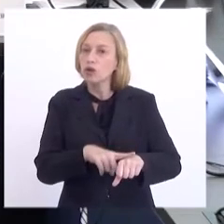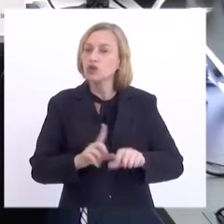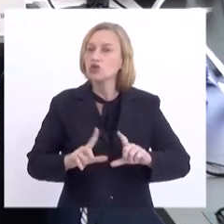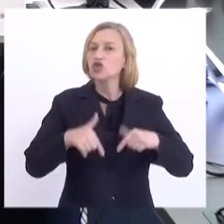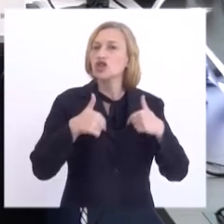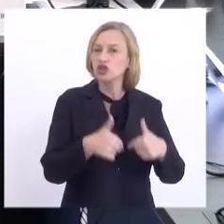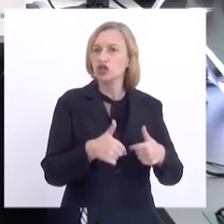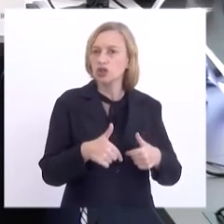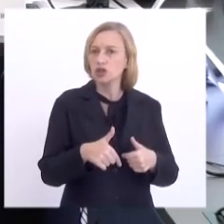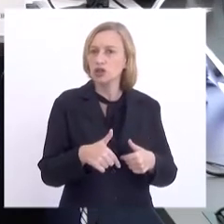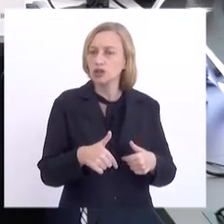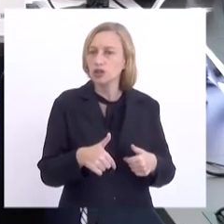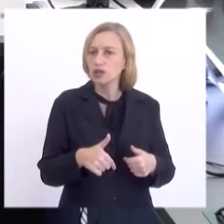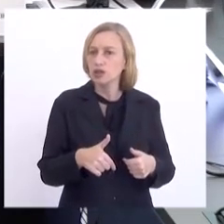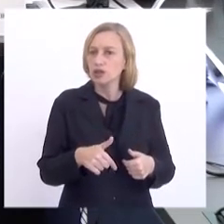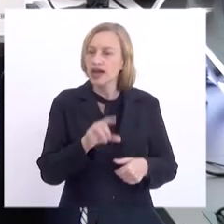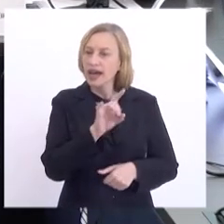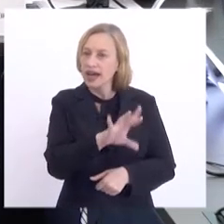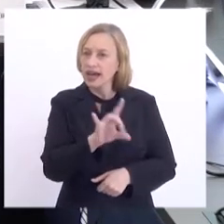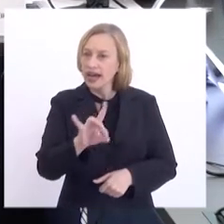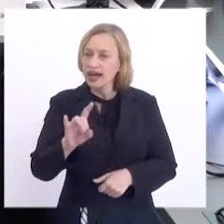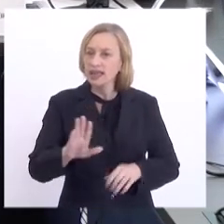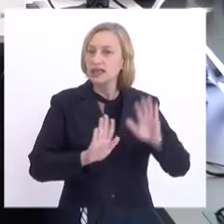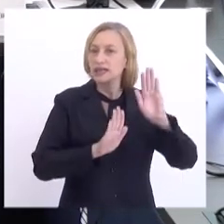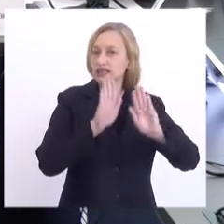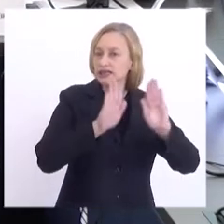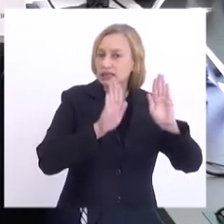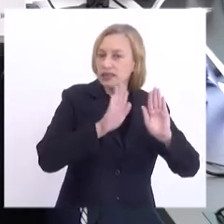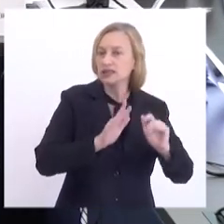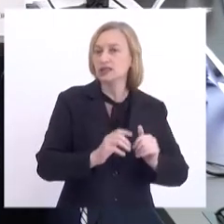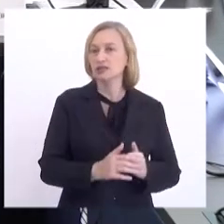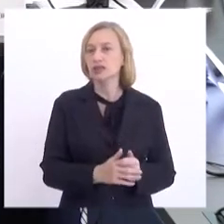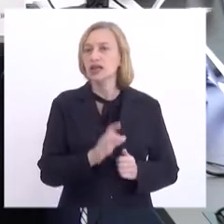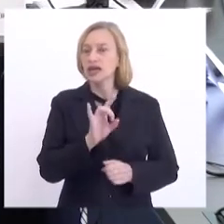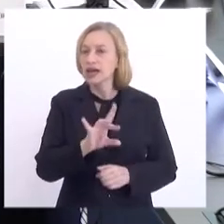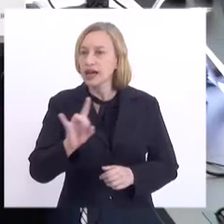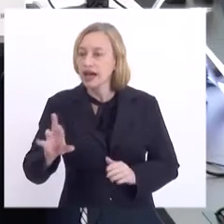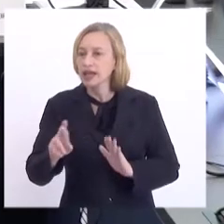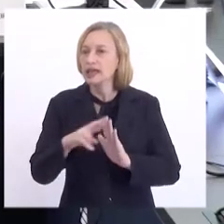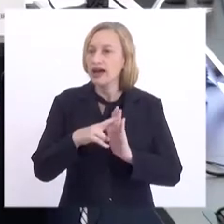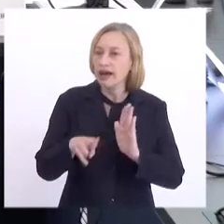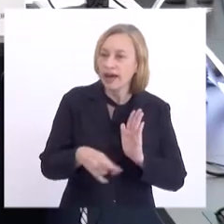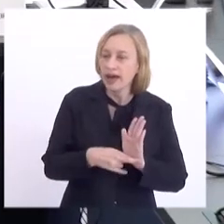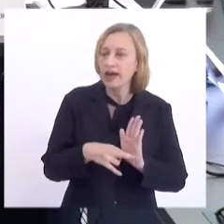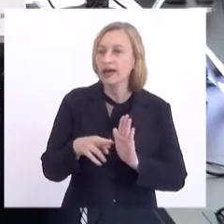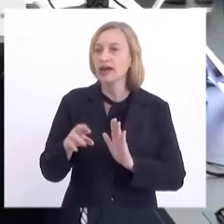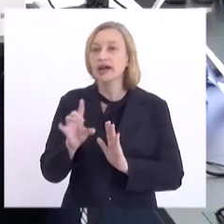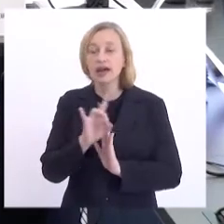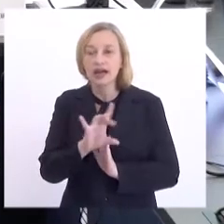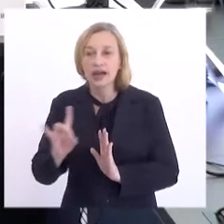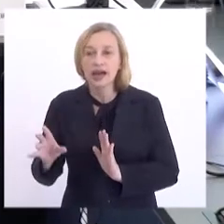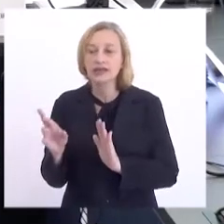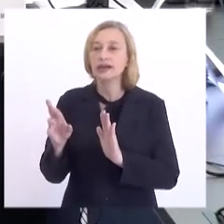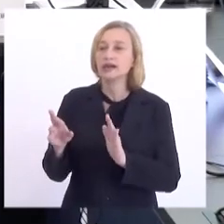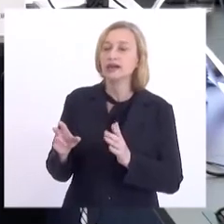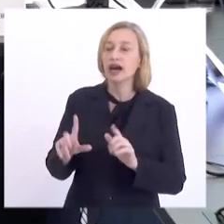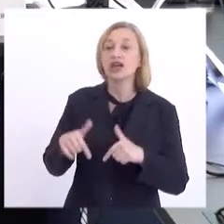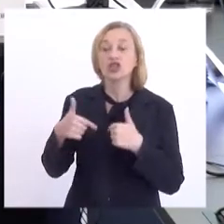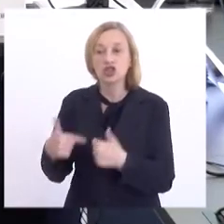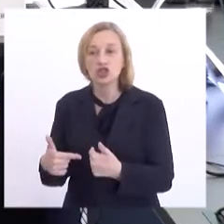realização cada licitação cada procedimento tem um cronograma